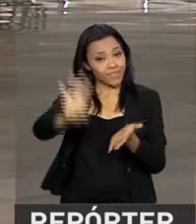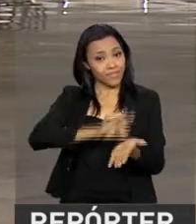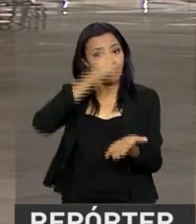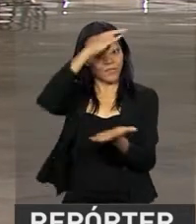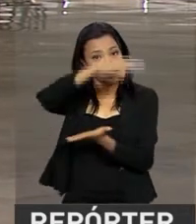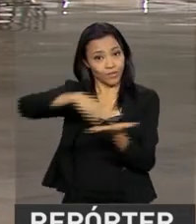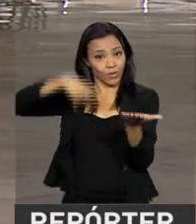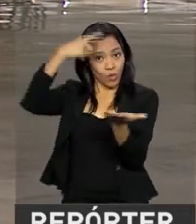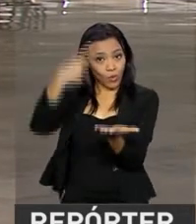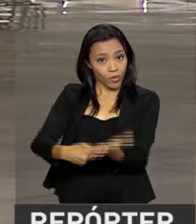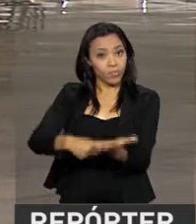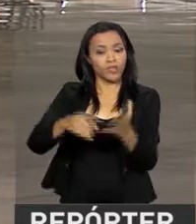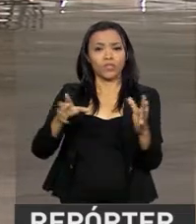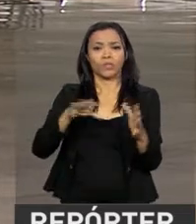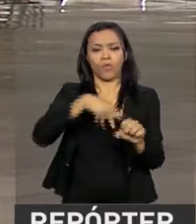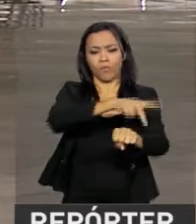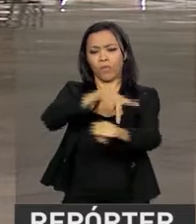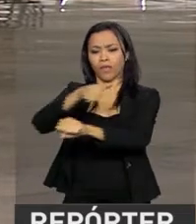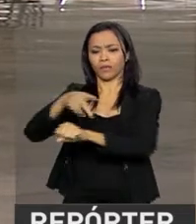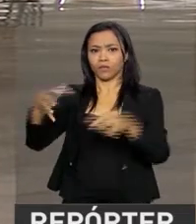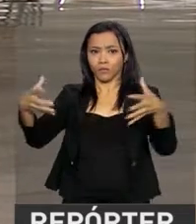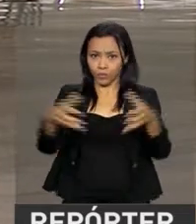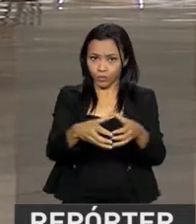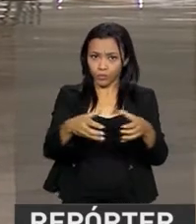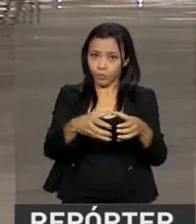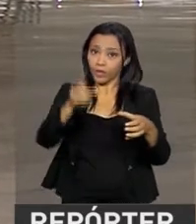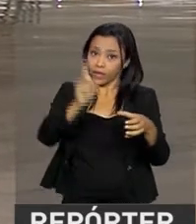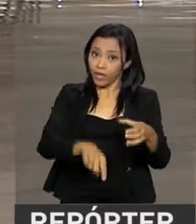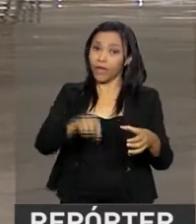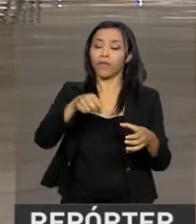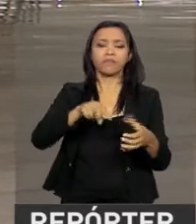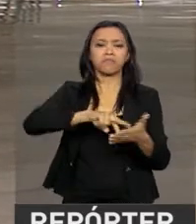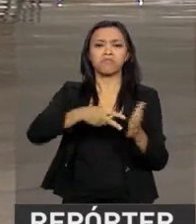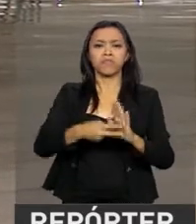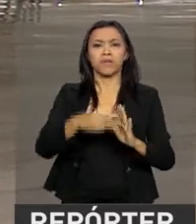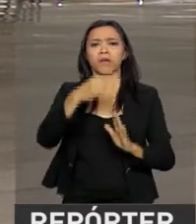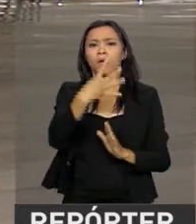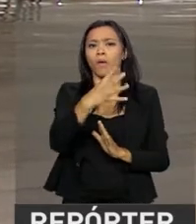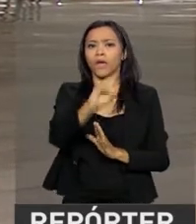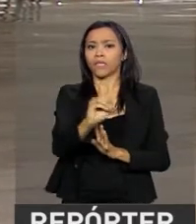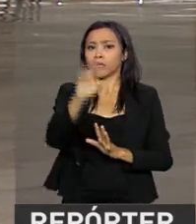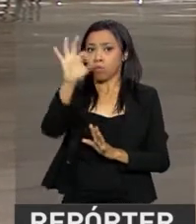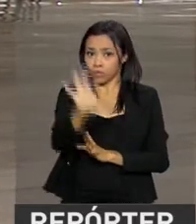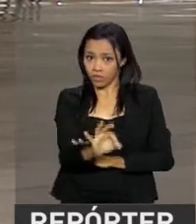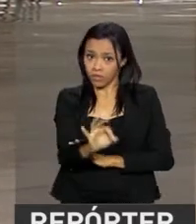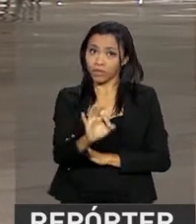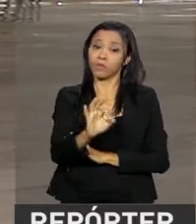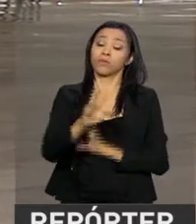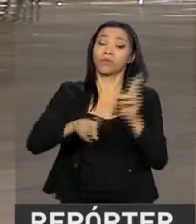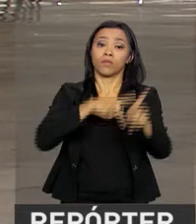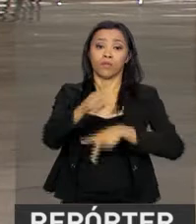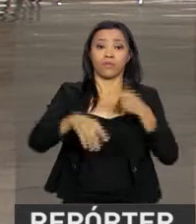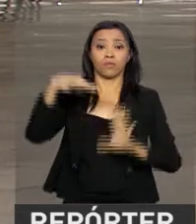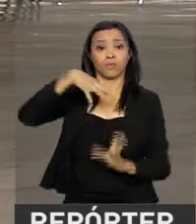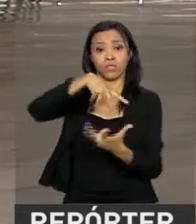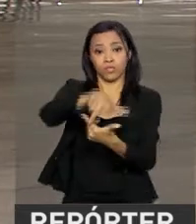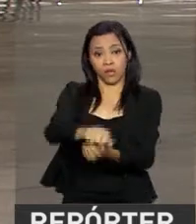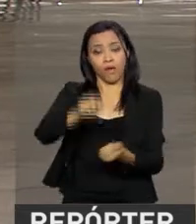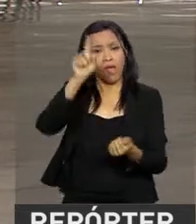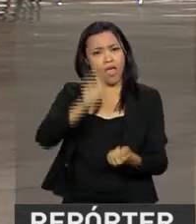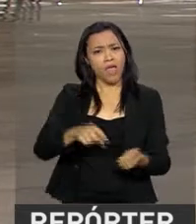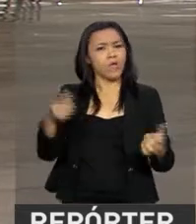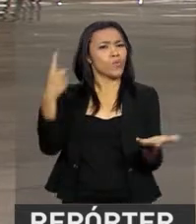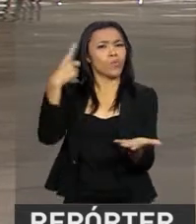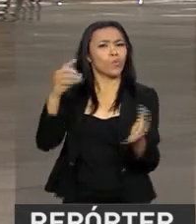cooperação com os países do grupo que representa cerca de 40% da população mundial o brics forma uma espécie de aliança